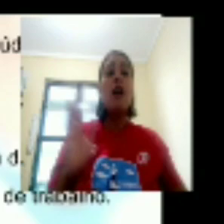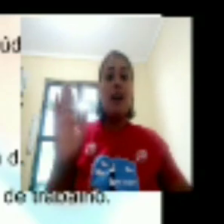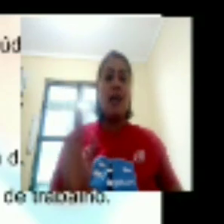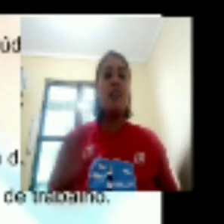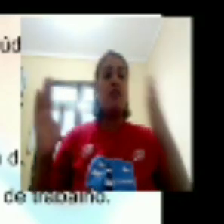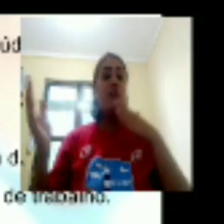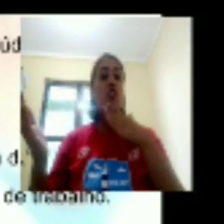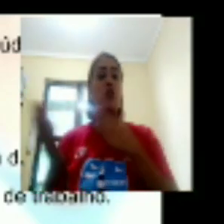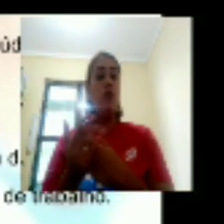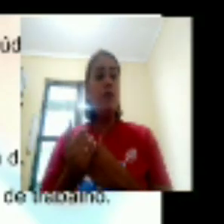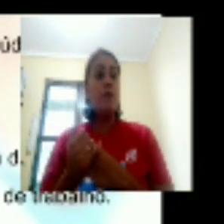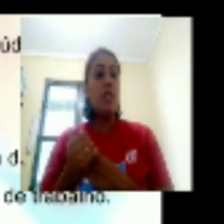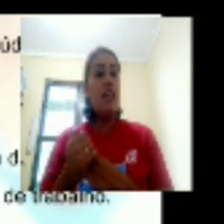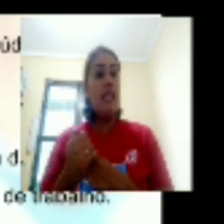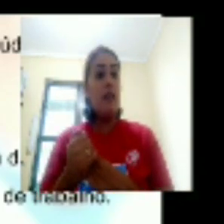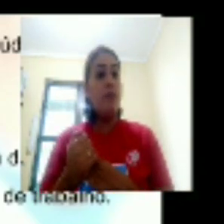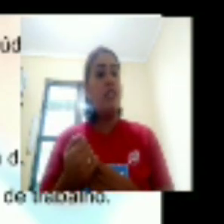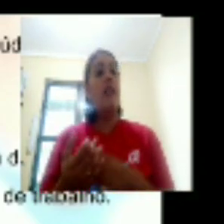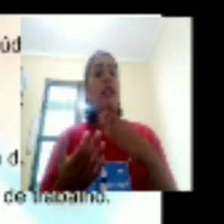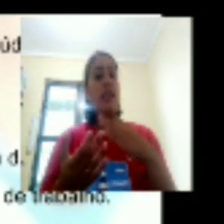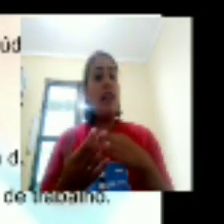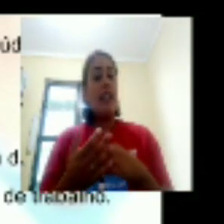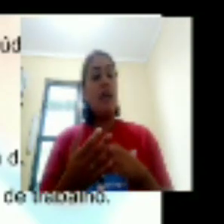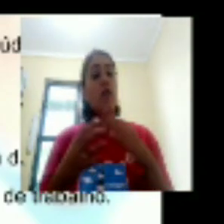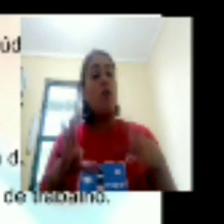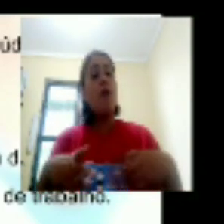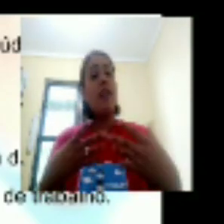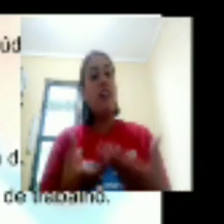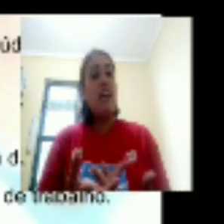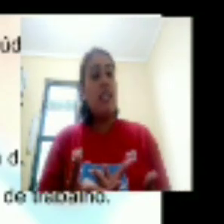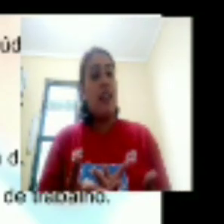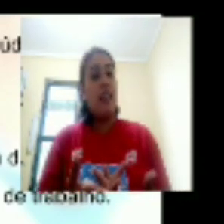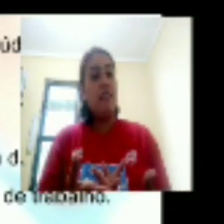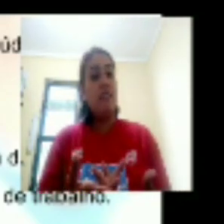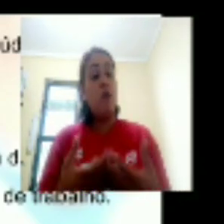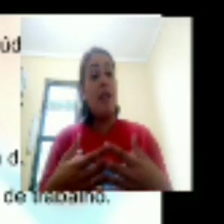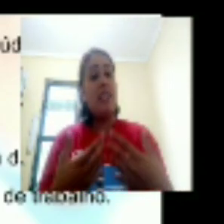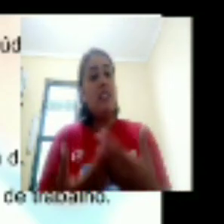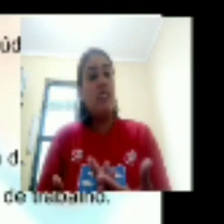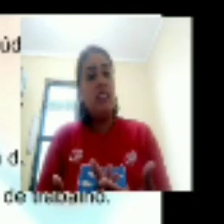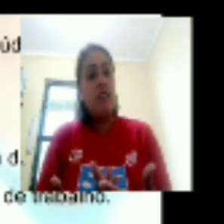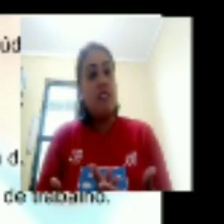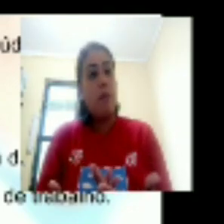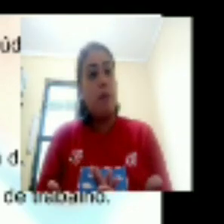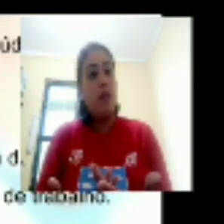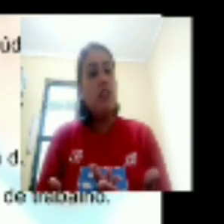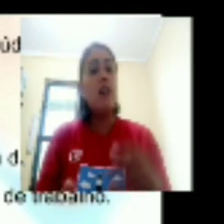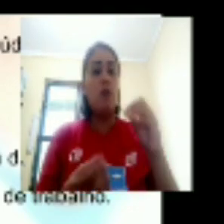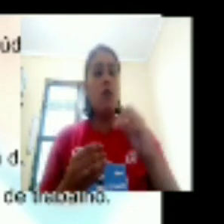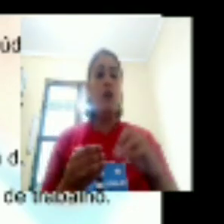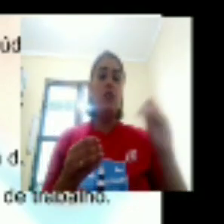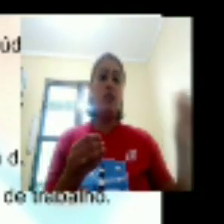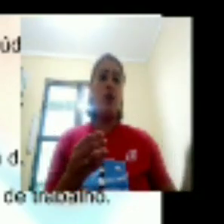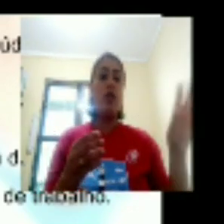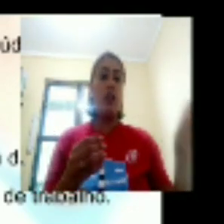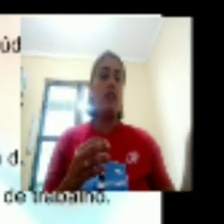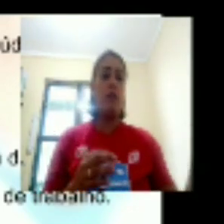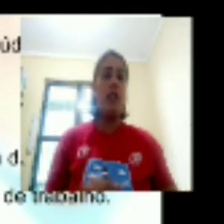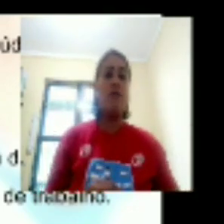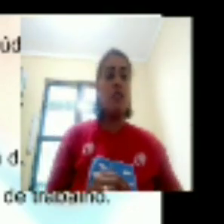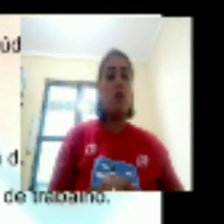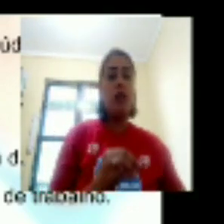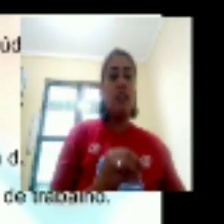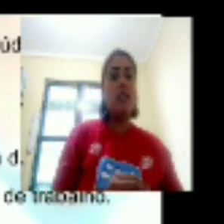saúde? Através do INAMPS. Que aí, como é que ele tratava essa população? Só